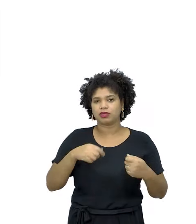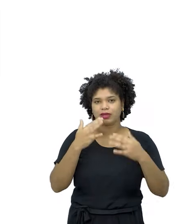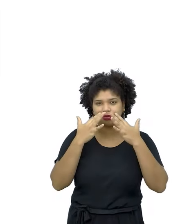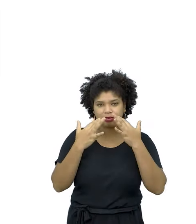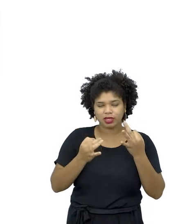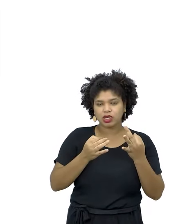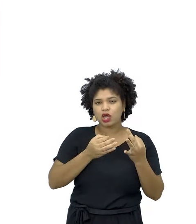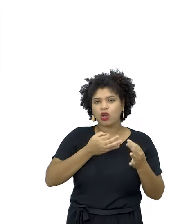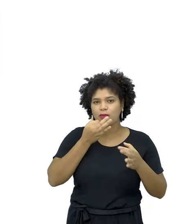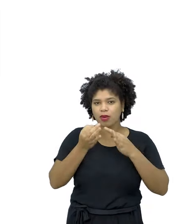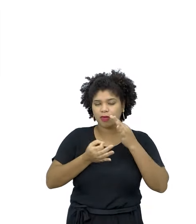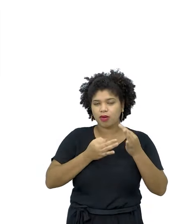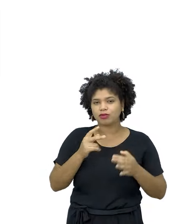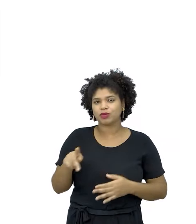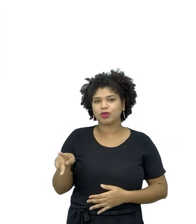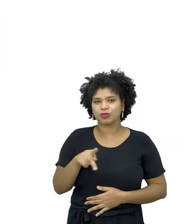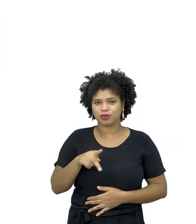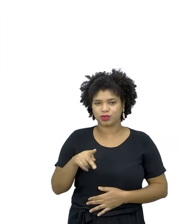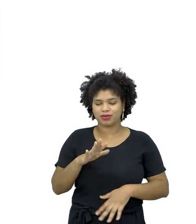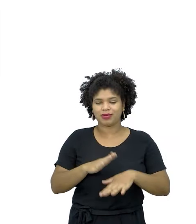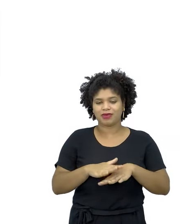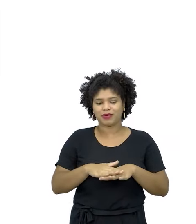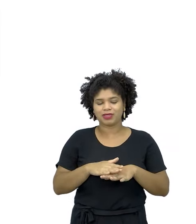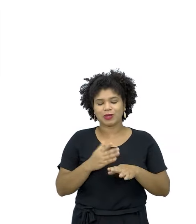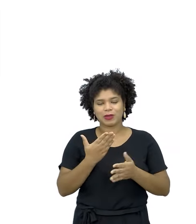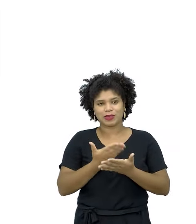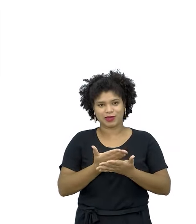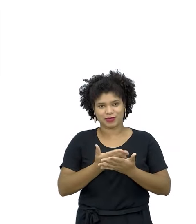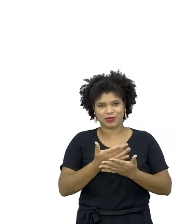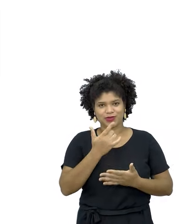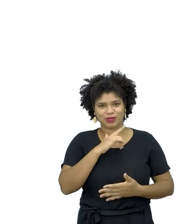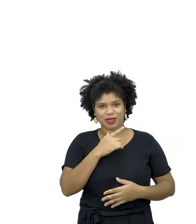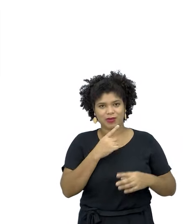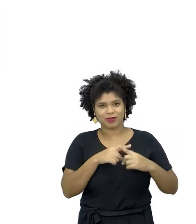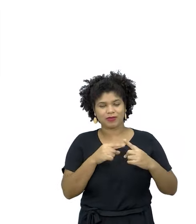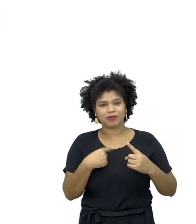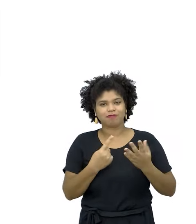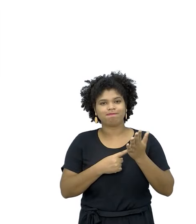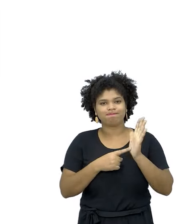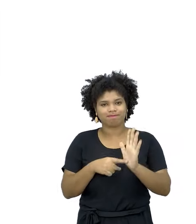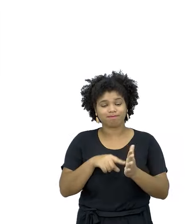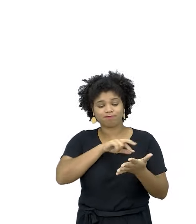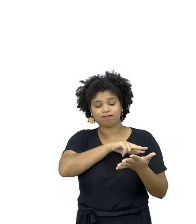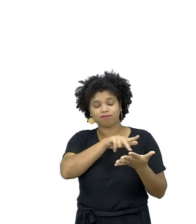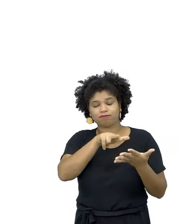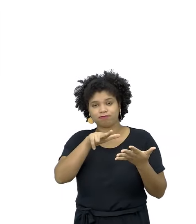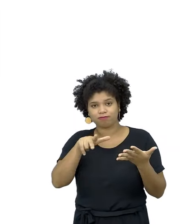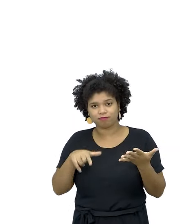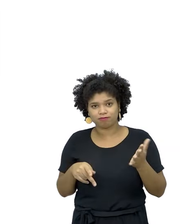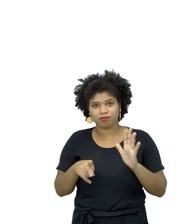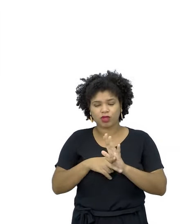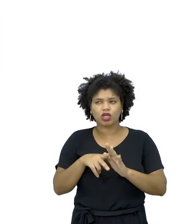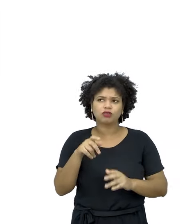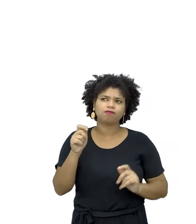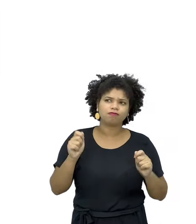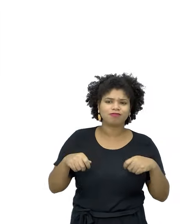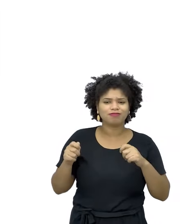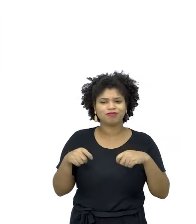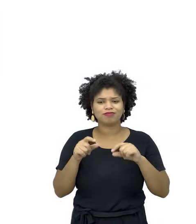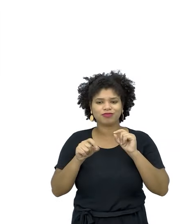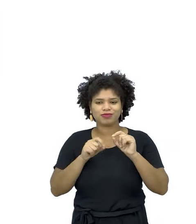possíveis complementos que o professor fará no decorrer da aula, pois serão apresentados novos significados sobre a